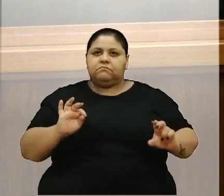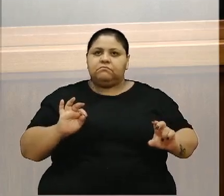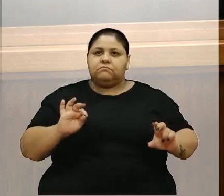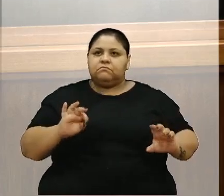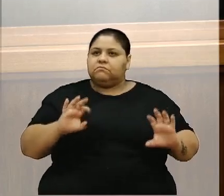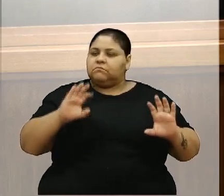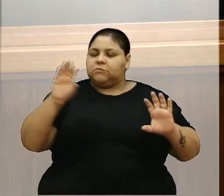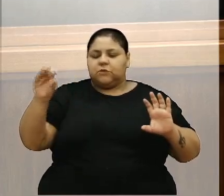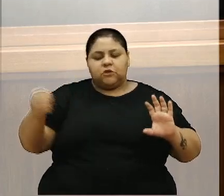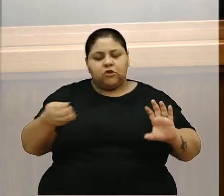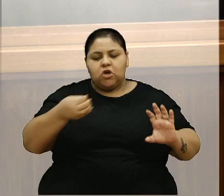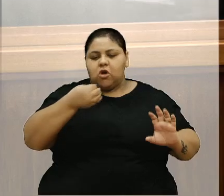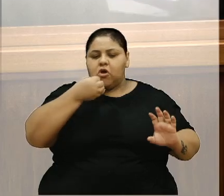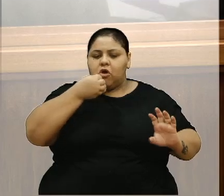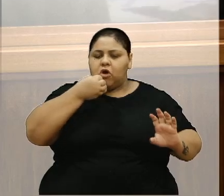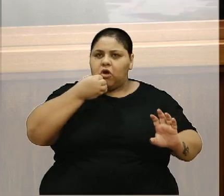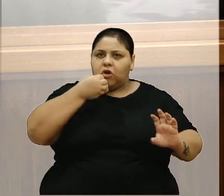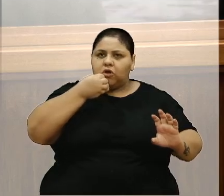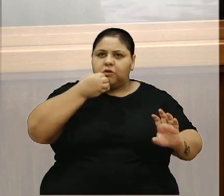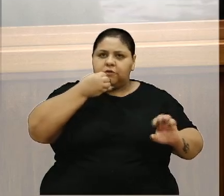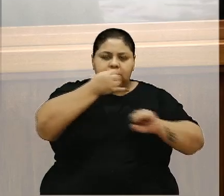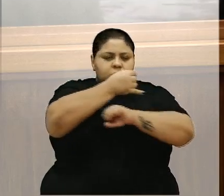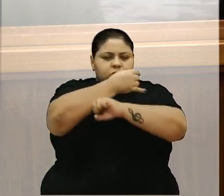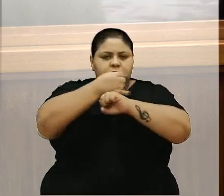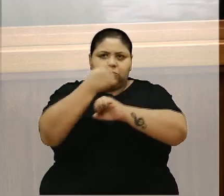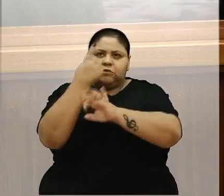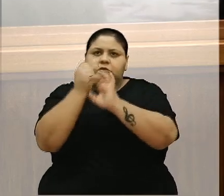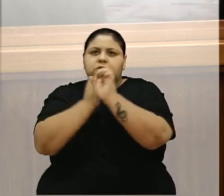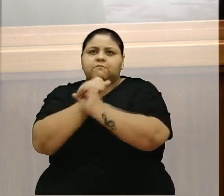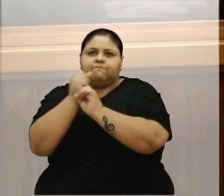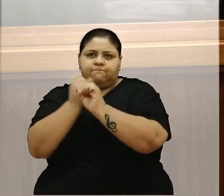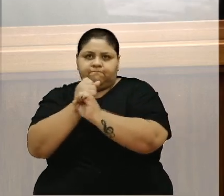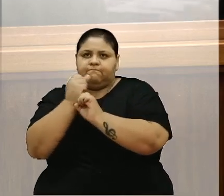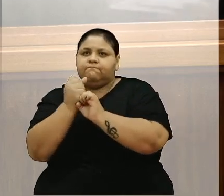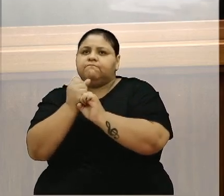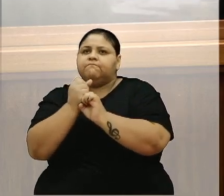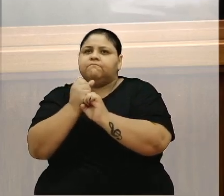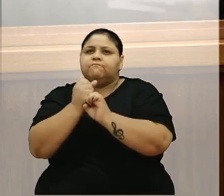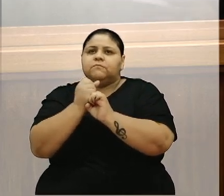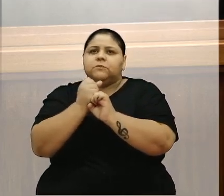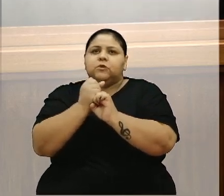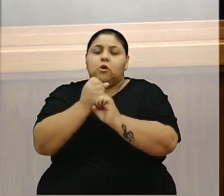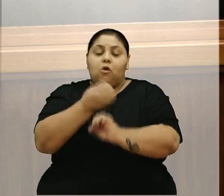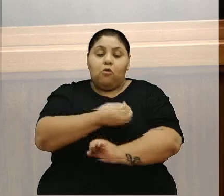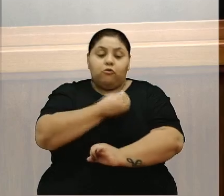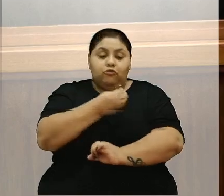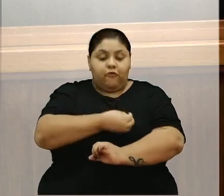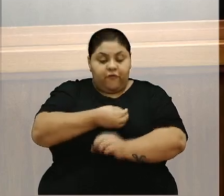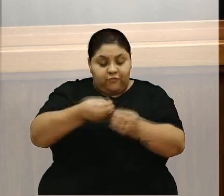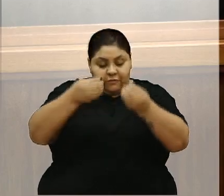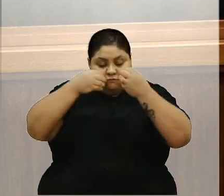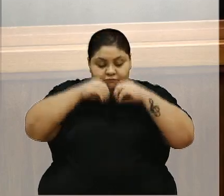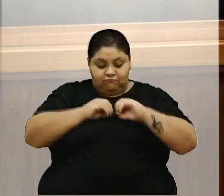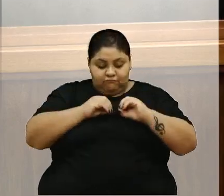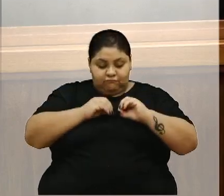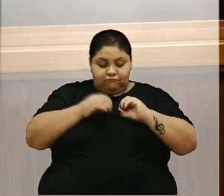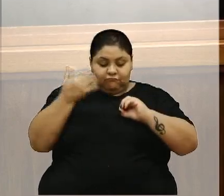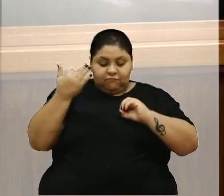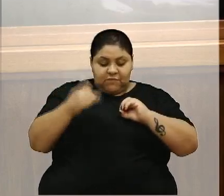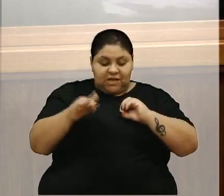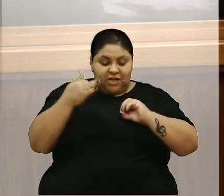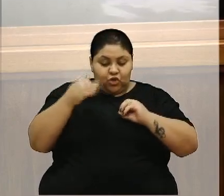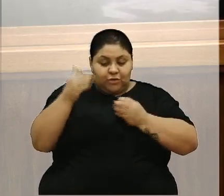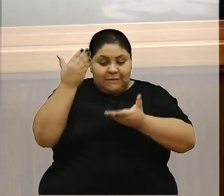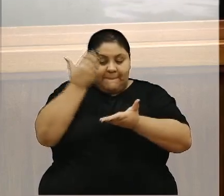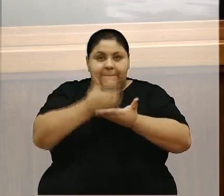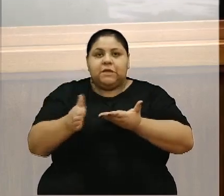toda certeza, mesmo passado um ano, ainda deixa muito vivo dentro de nós a dor da sua